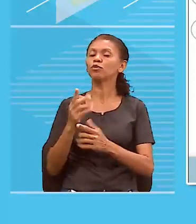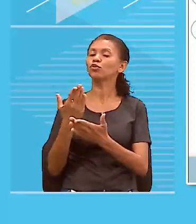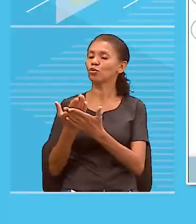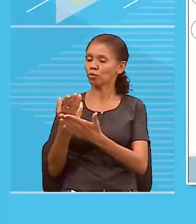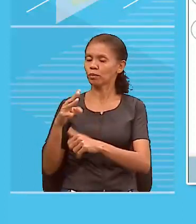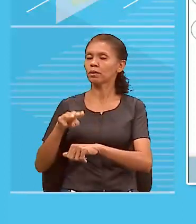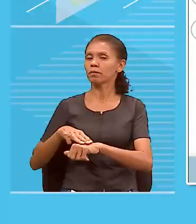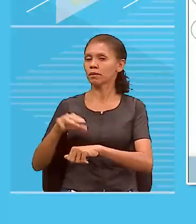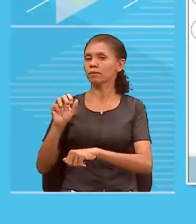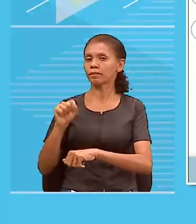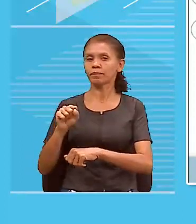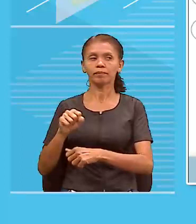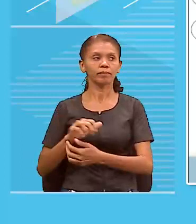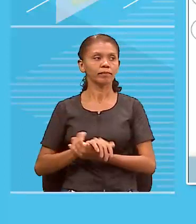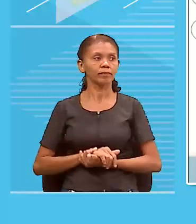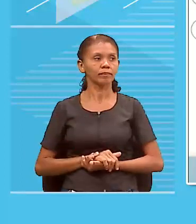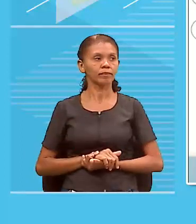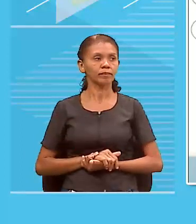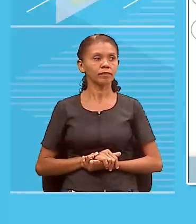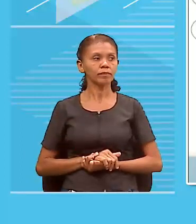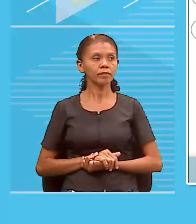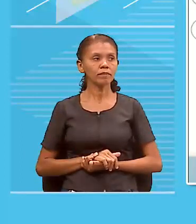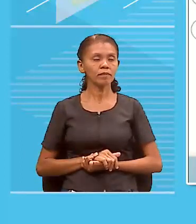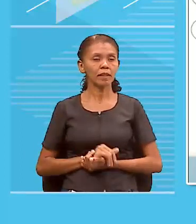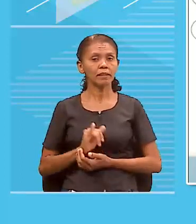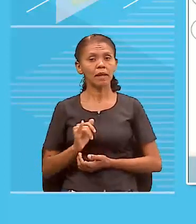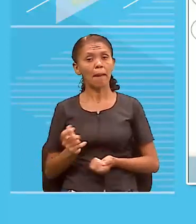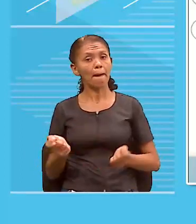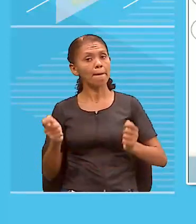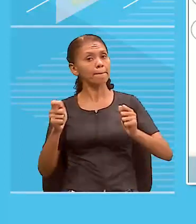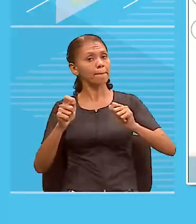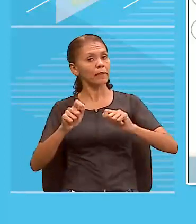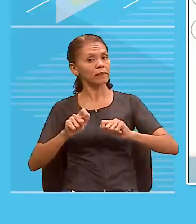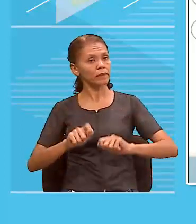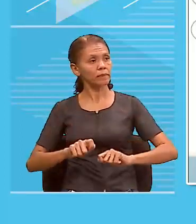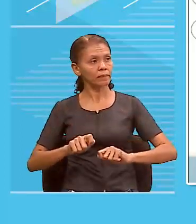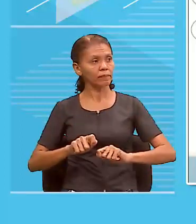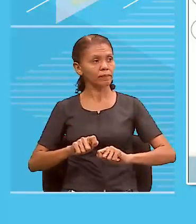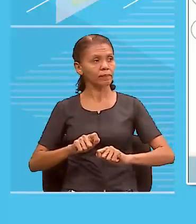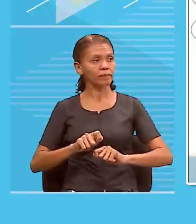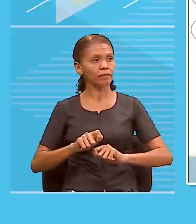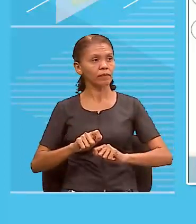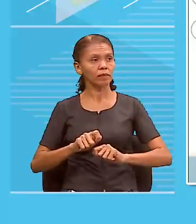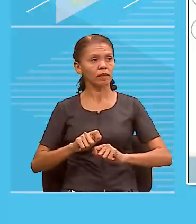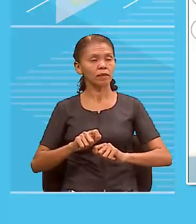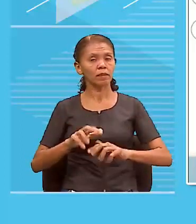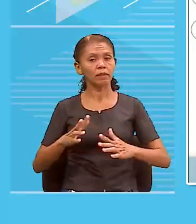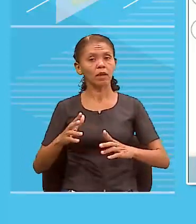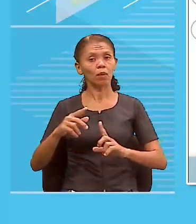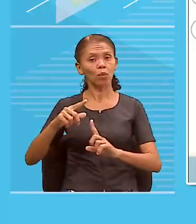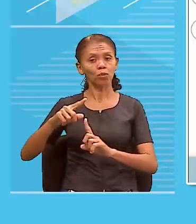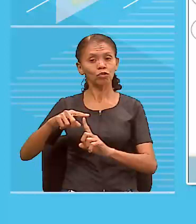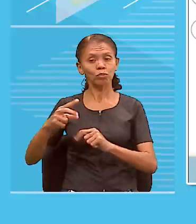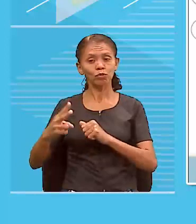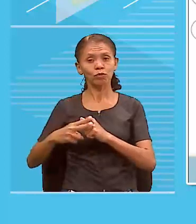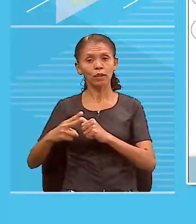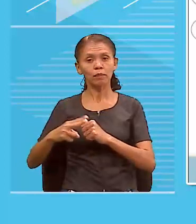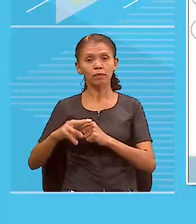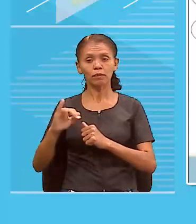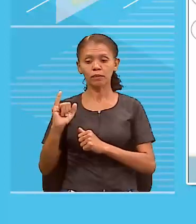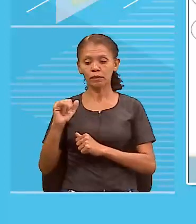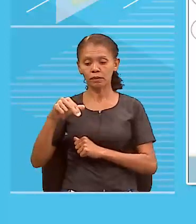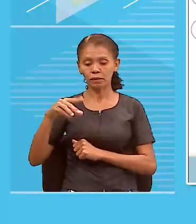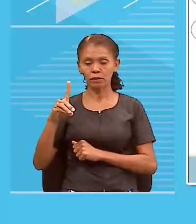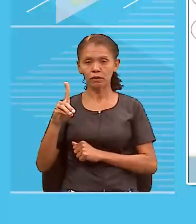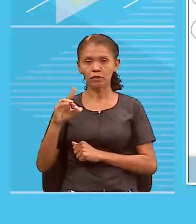né potencialmente real possível então modo indicativo Ele trabalha com essa com essa visão